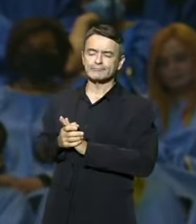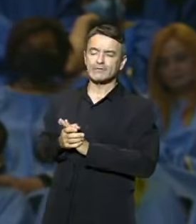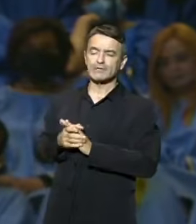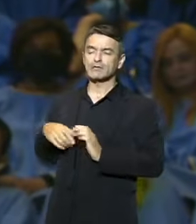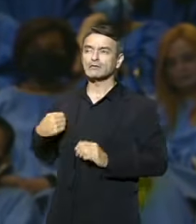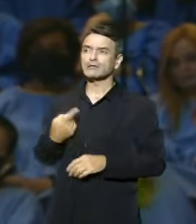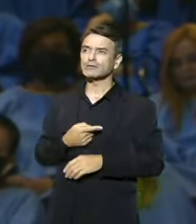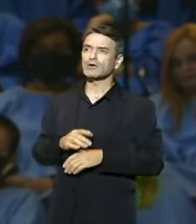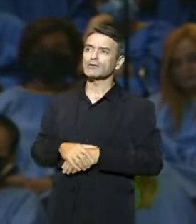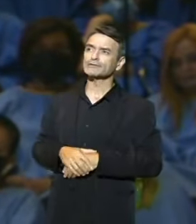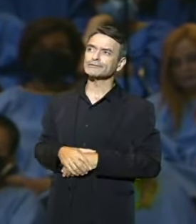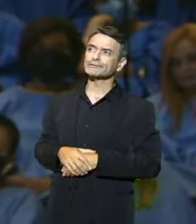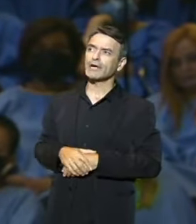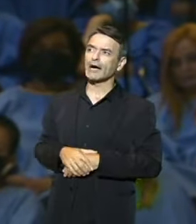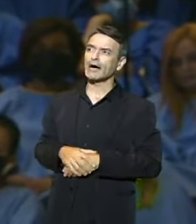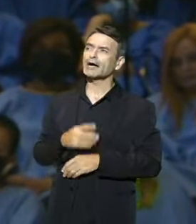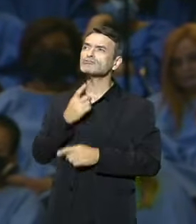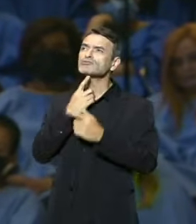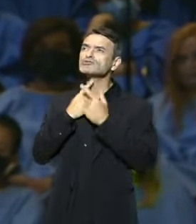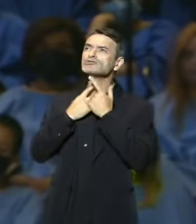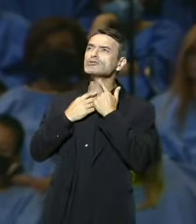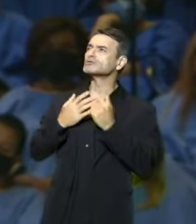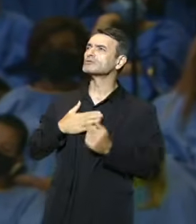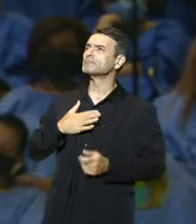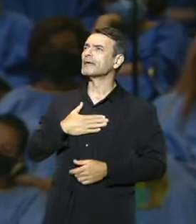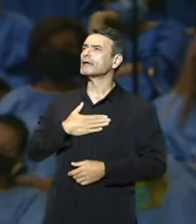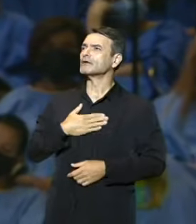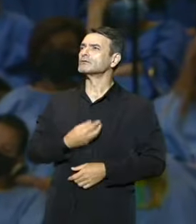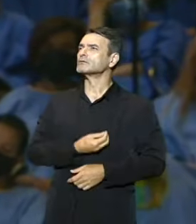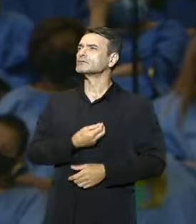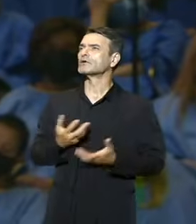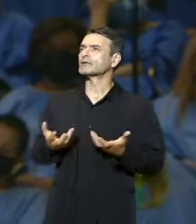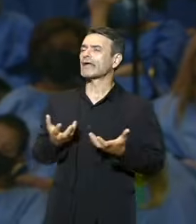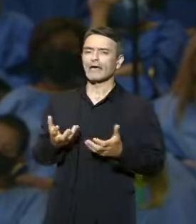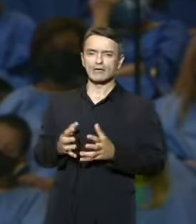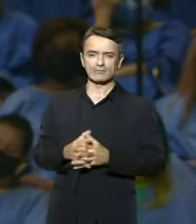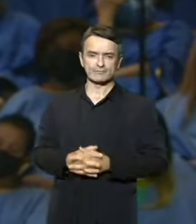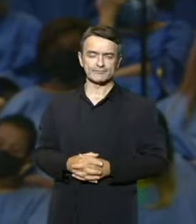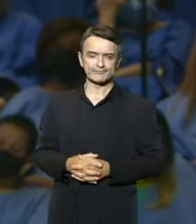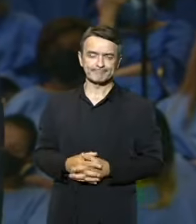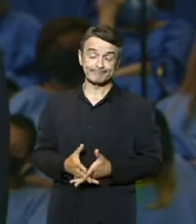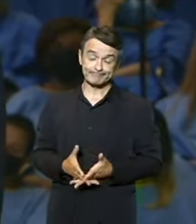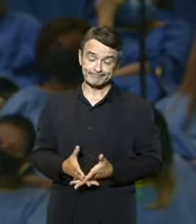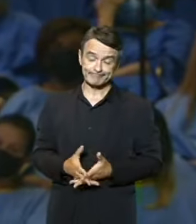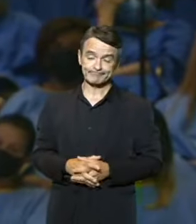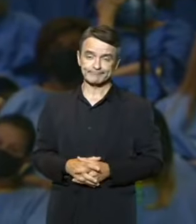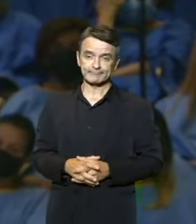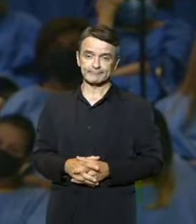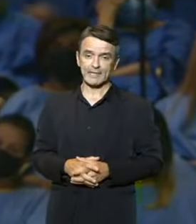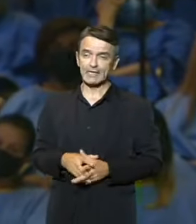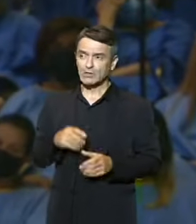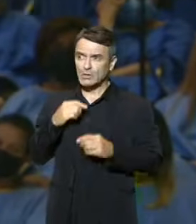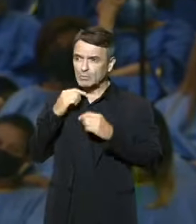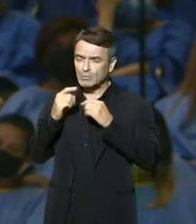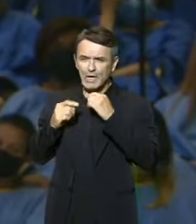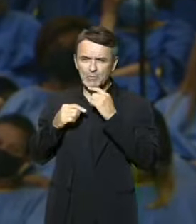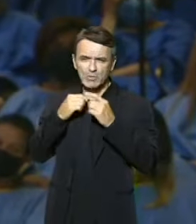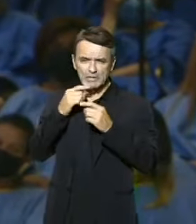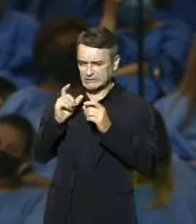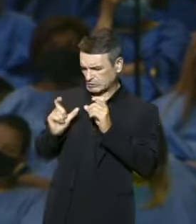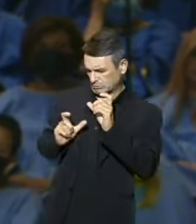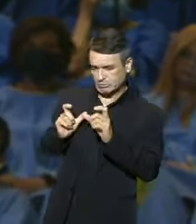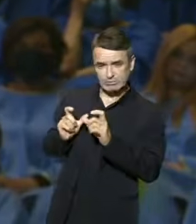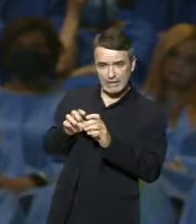trono da nossa vida, querendo que tudo gire em torno de nós. Murmuração contamina. E sabe,